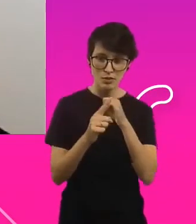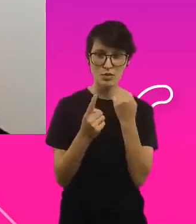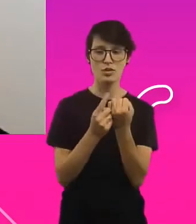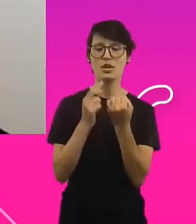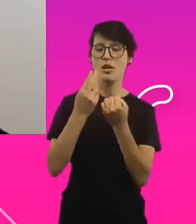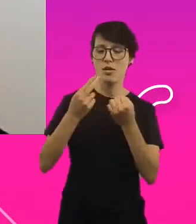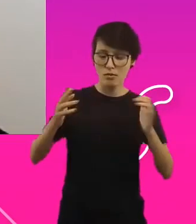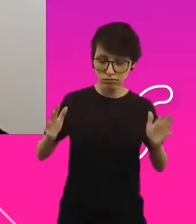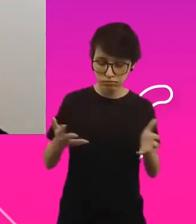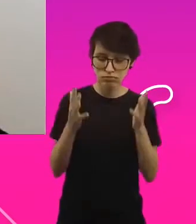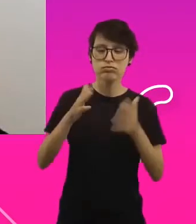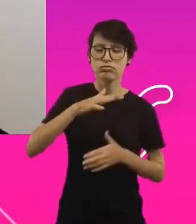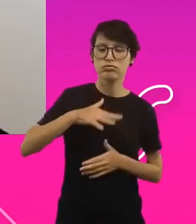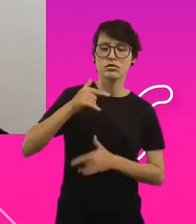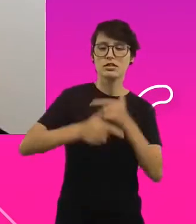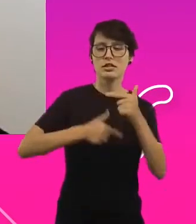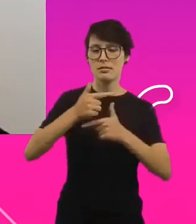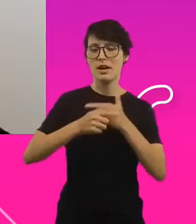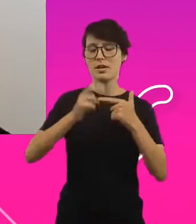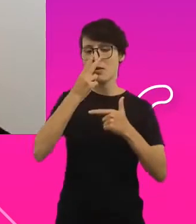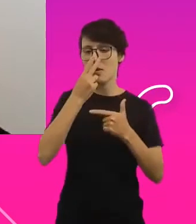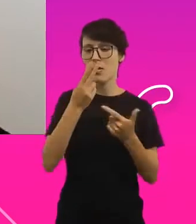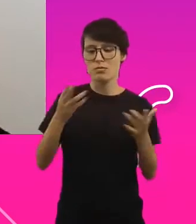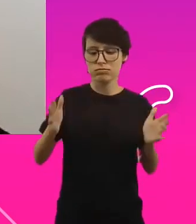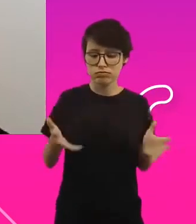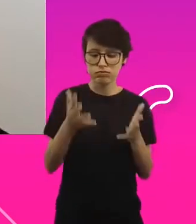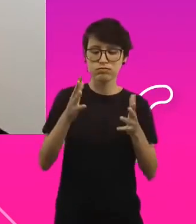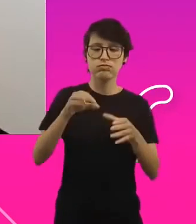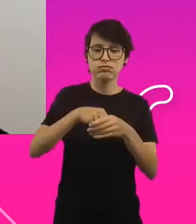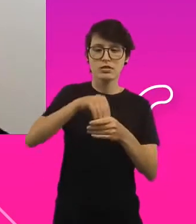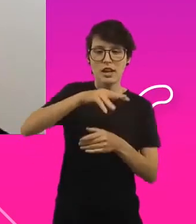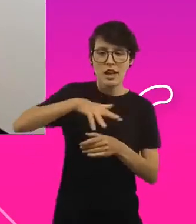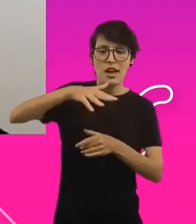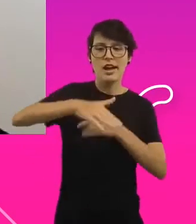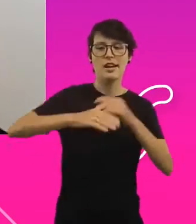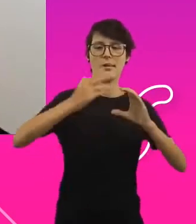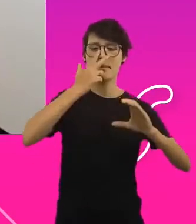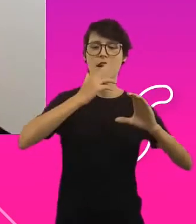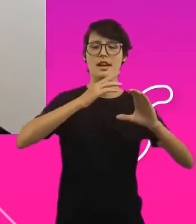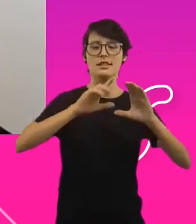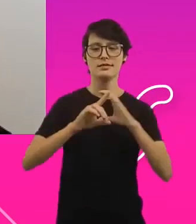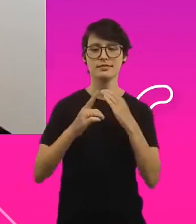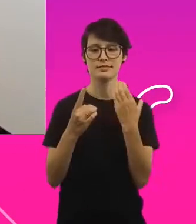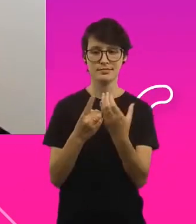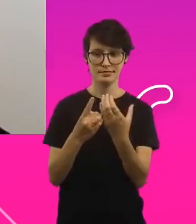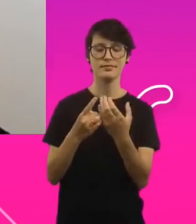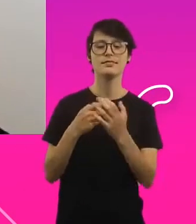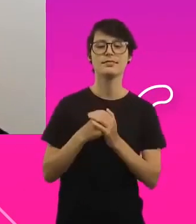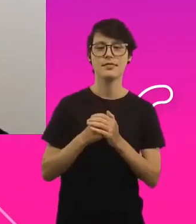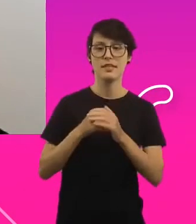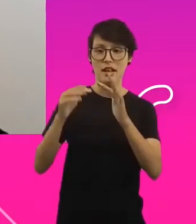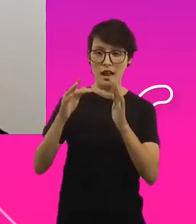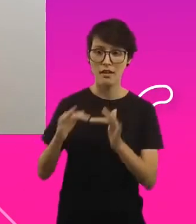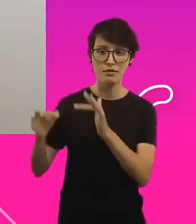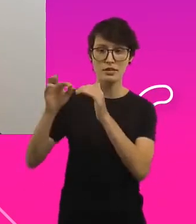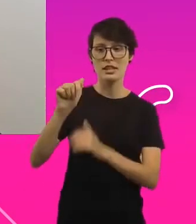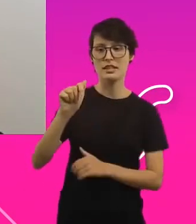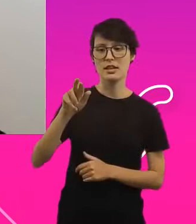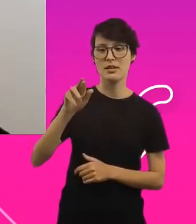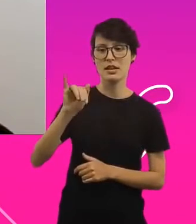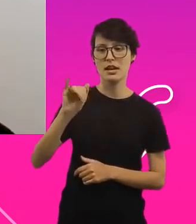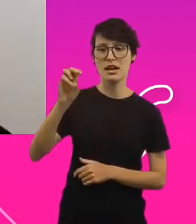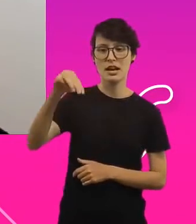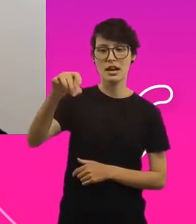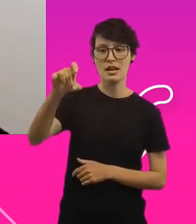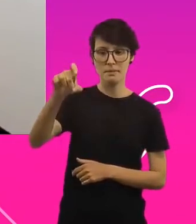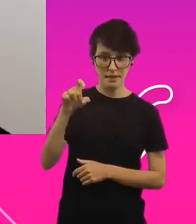emprego ou com a promoção de negócios comunitários. A Fundação Arimax é uma fundação familiar que há